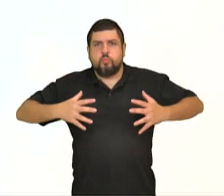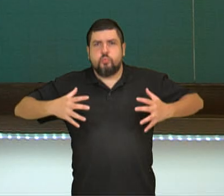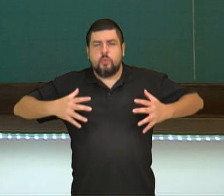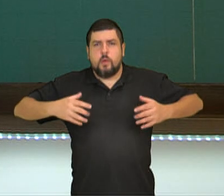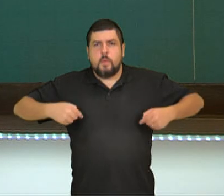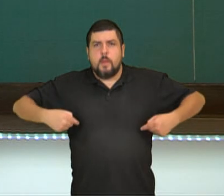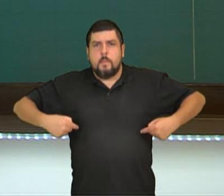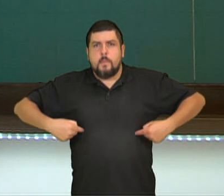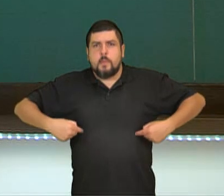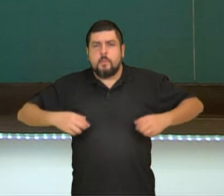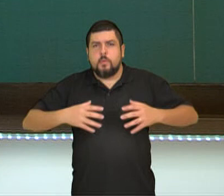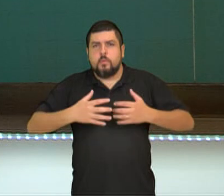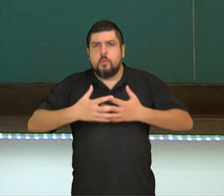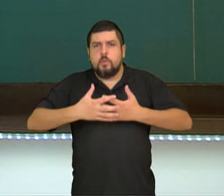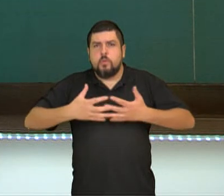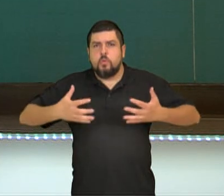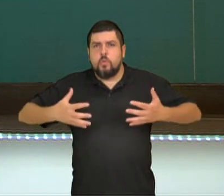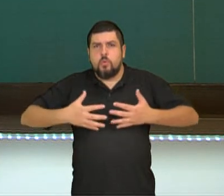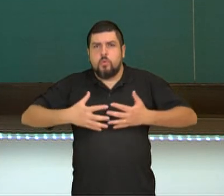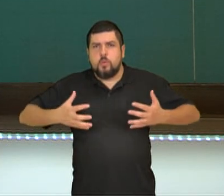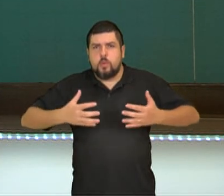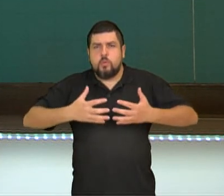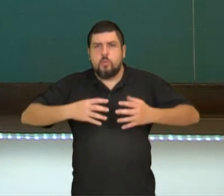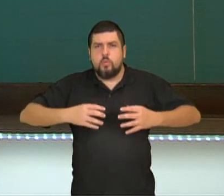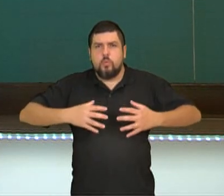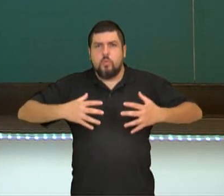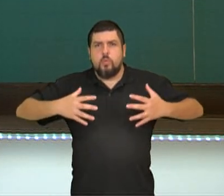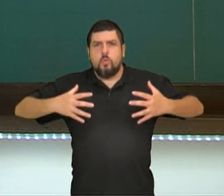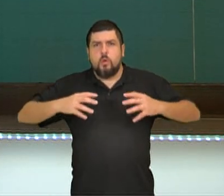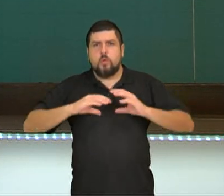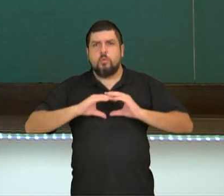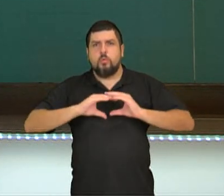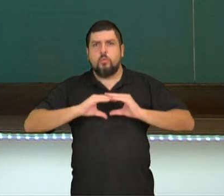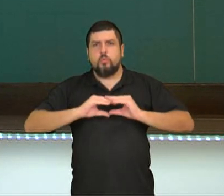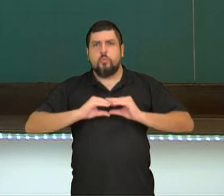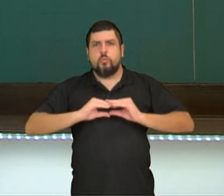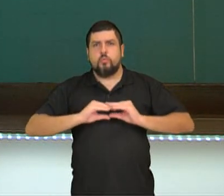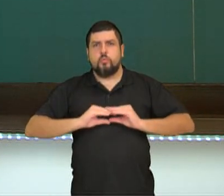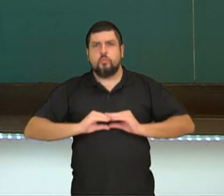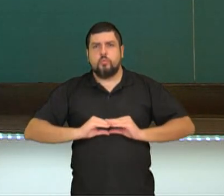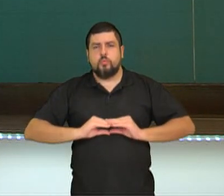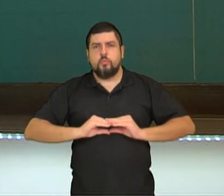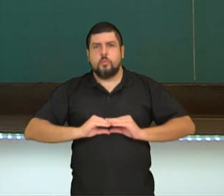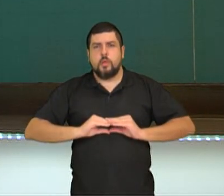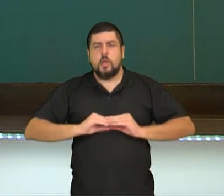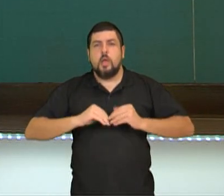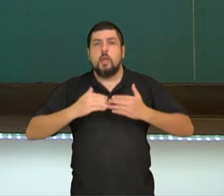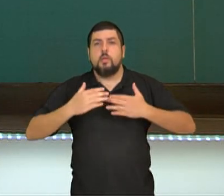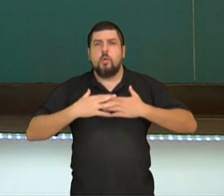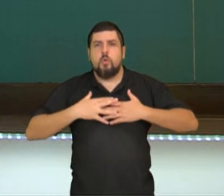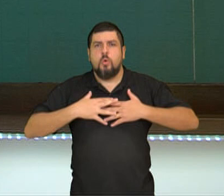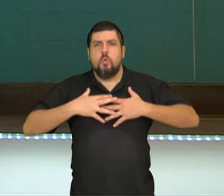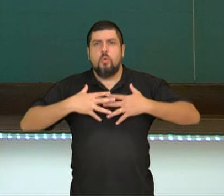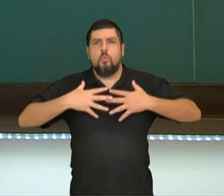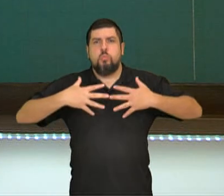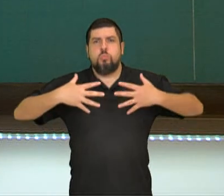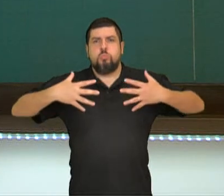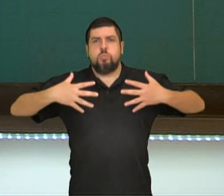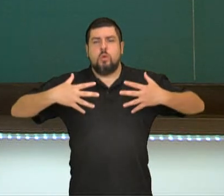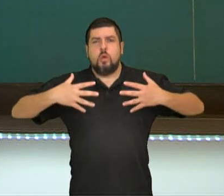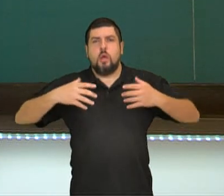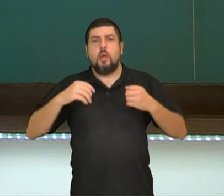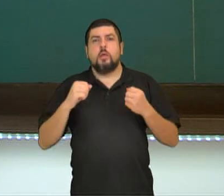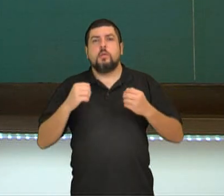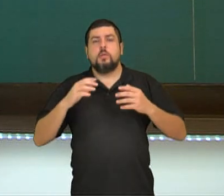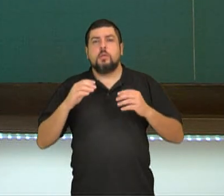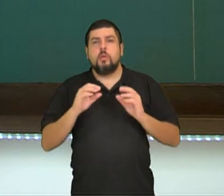da costela, né, elevam, e o diafragma abaixa. Então, o volume da caixa torácica aumenta, os